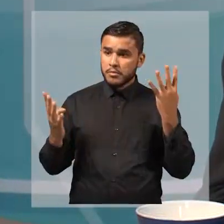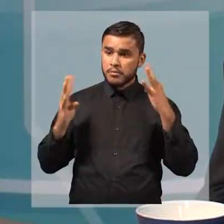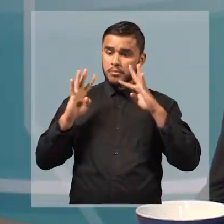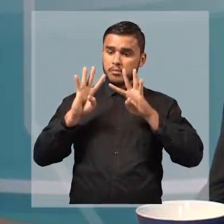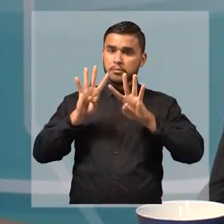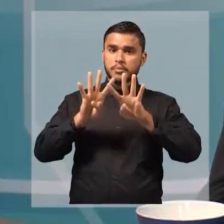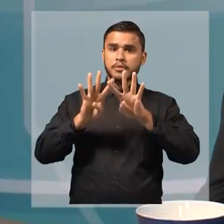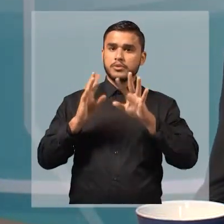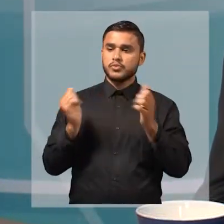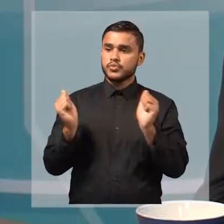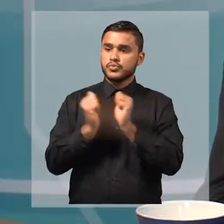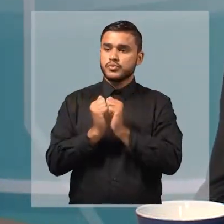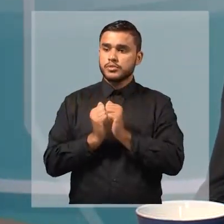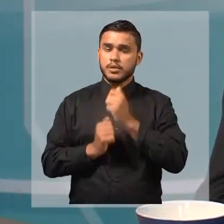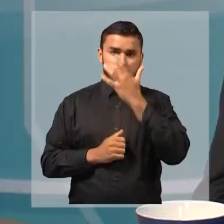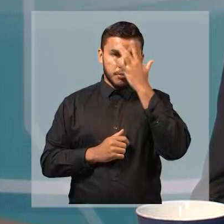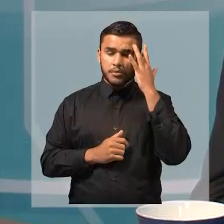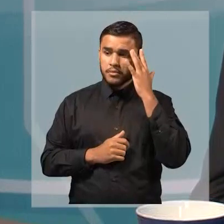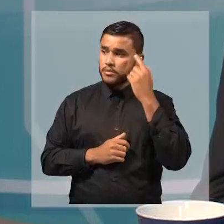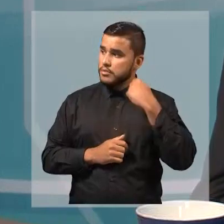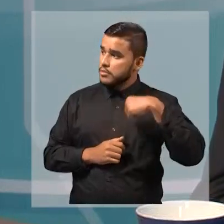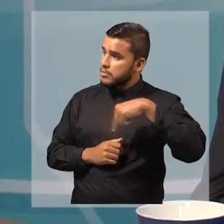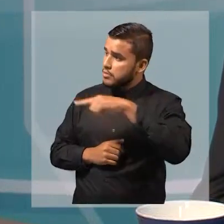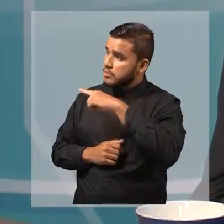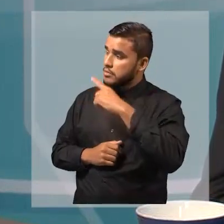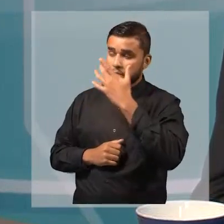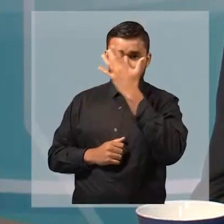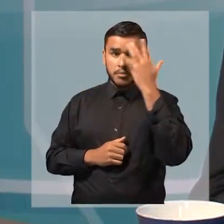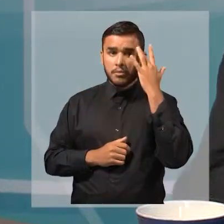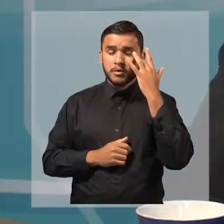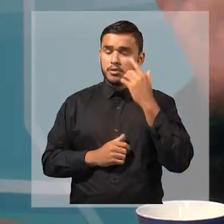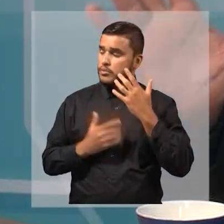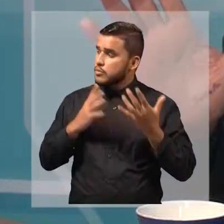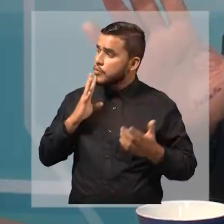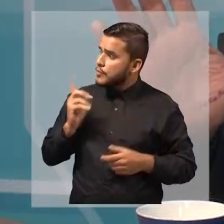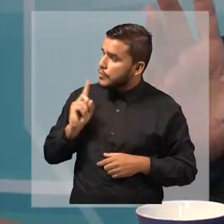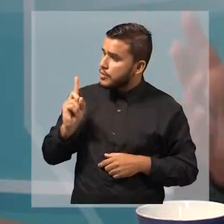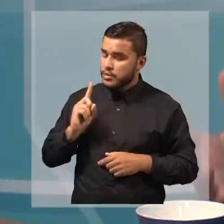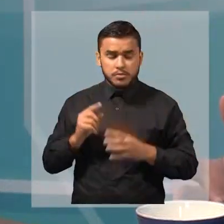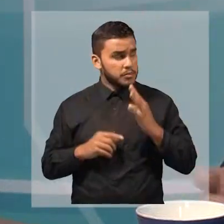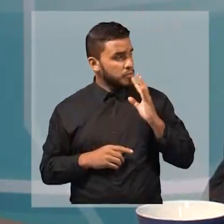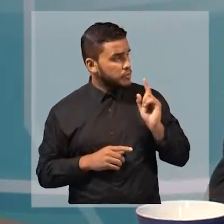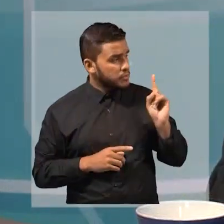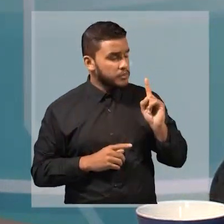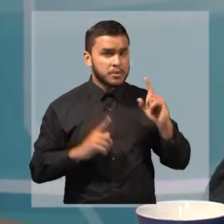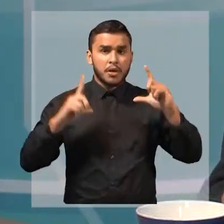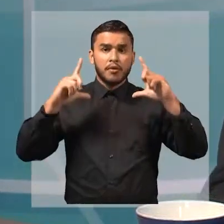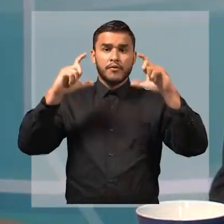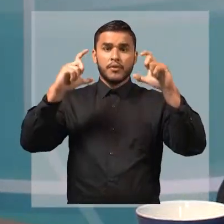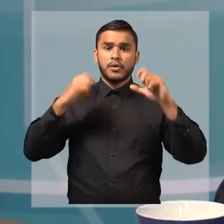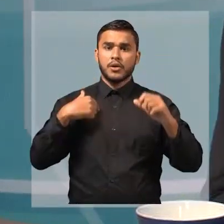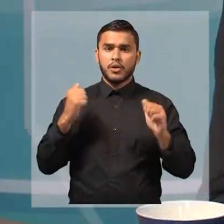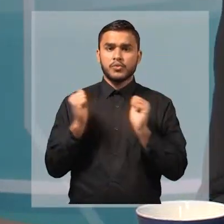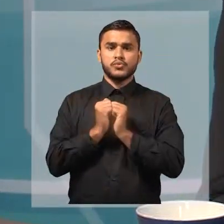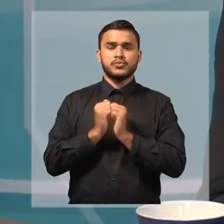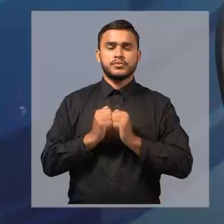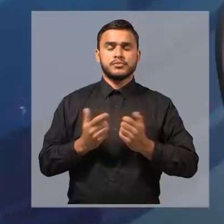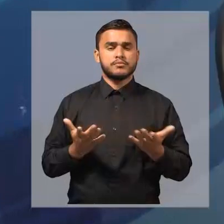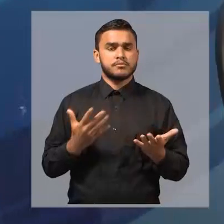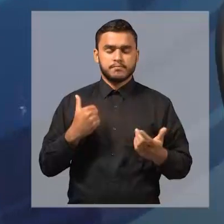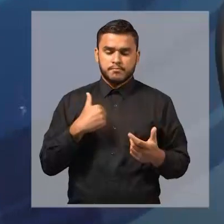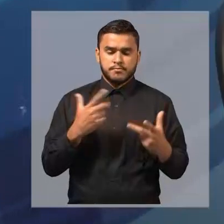da foto. Porque vai que um daqueles indivíduos é um bandido e ele não sabe e sai na mídia ao lado dele. Então, hoje em dia, a gente não tem